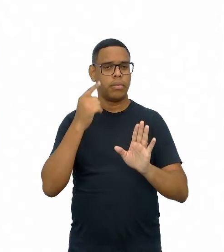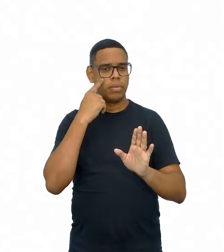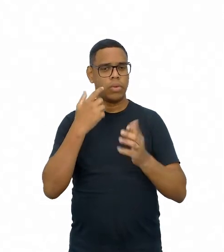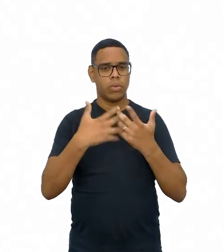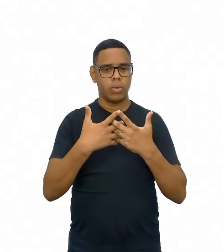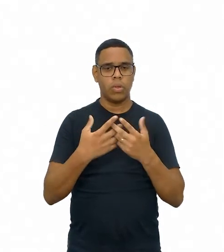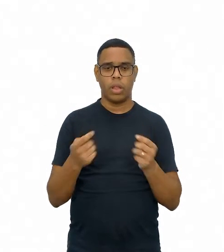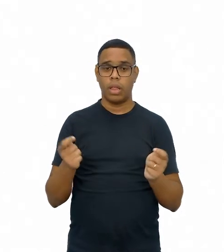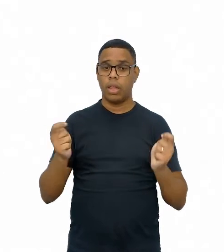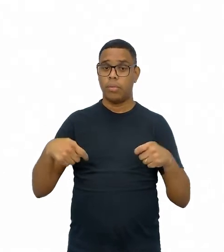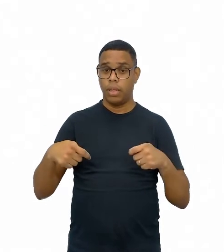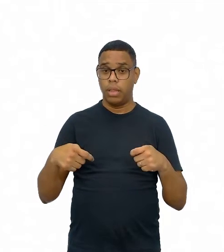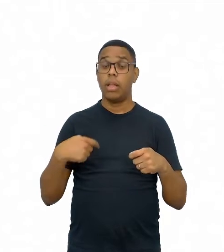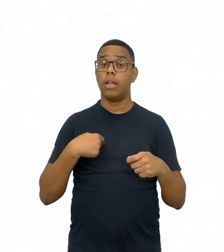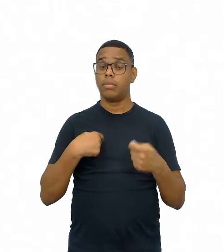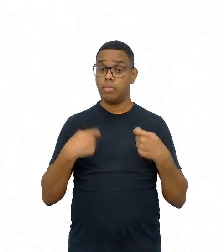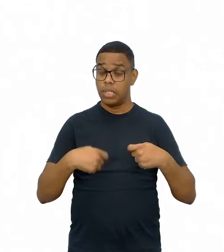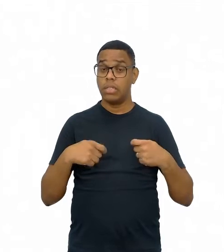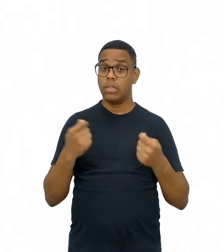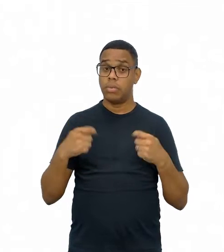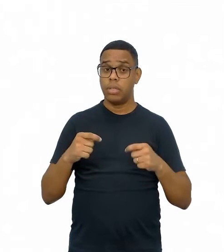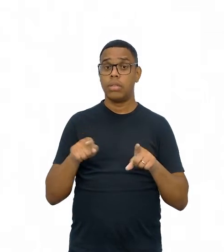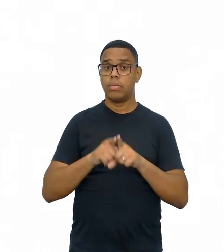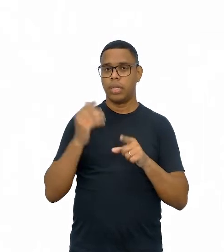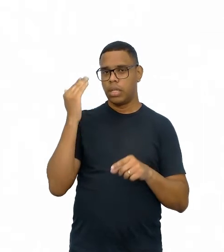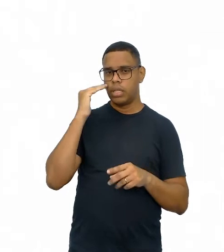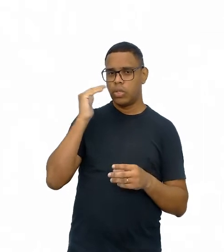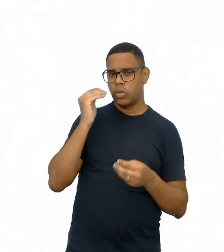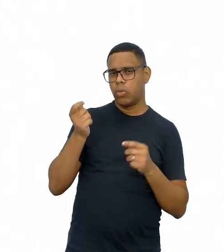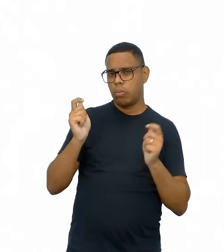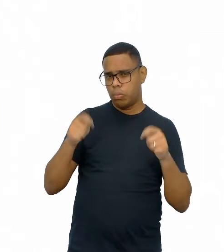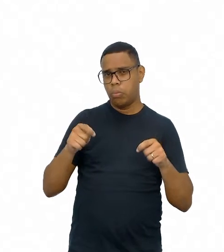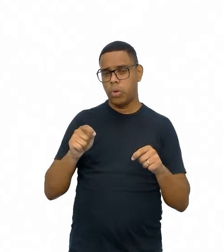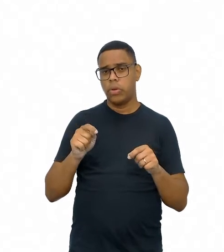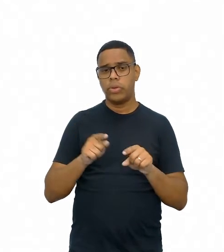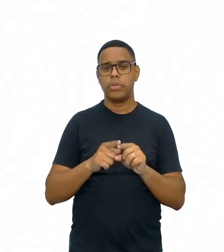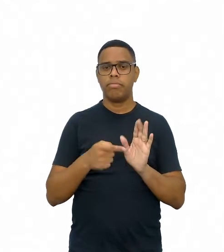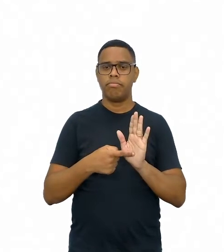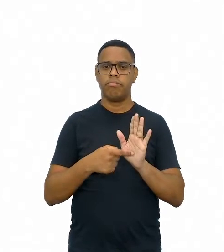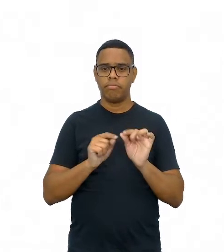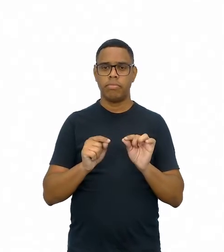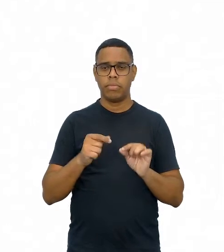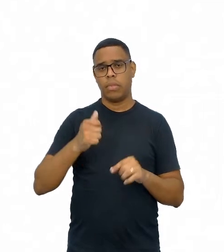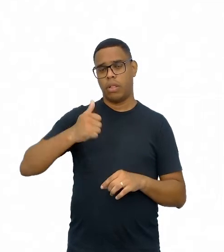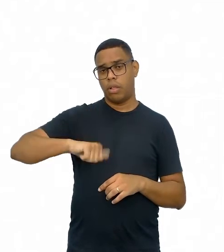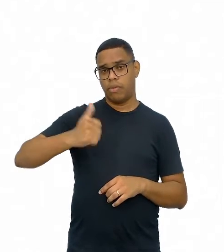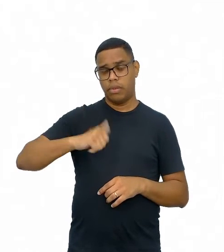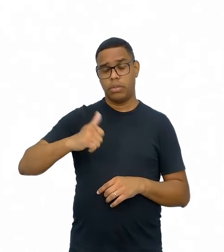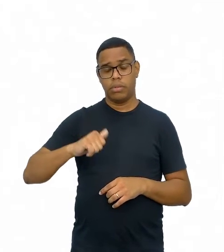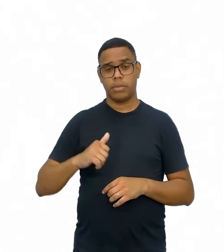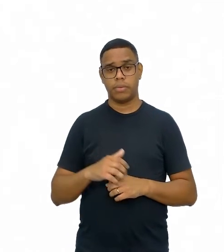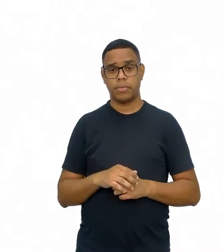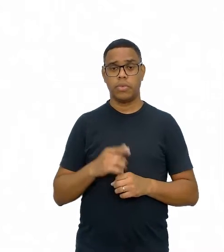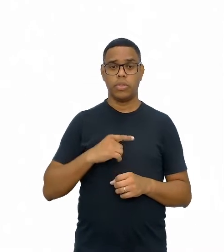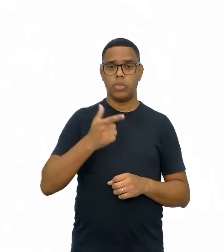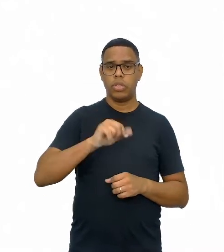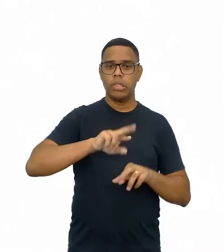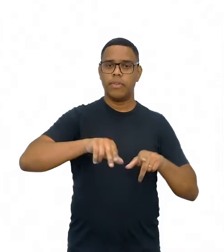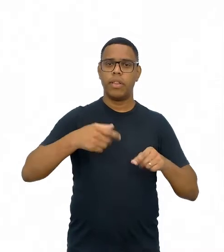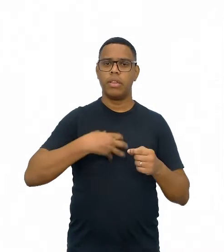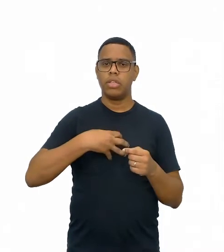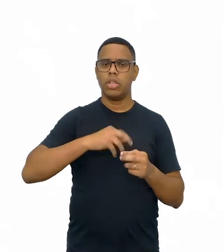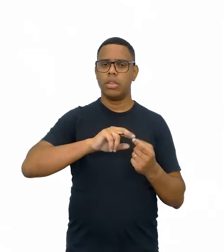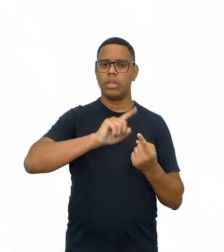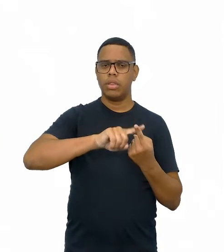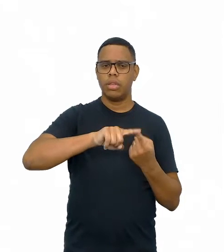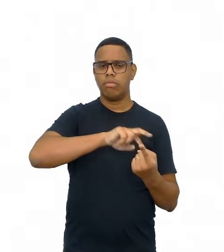quando a habilidade é requisitada e entendermos que ela pode ser trazida dentro da avaliação em mais de uma forma.